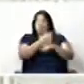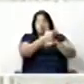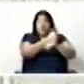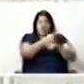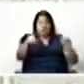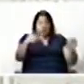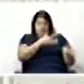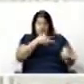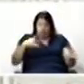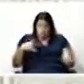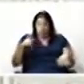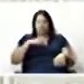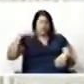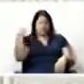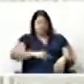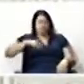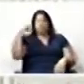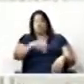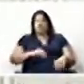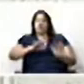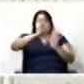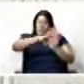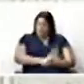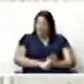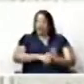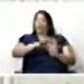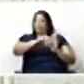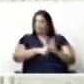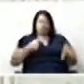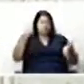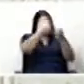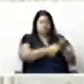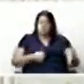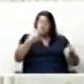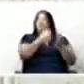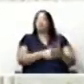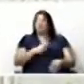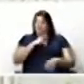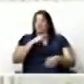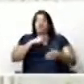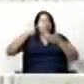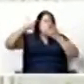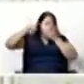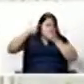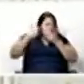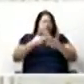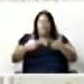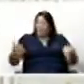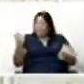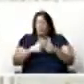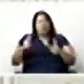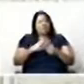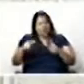têm sofrido ataques, têm sofrido assalto, têm sofrido agressões, têm sofrido sequestro relâmpago,